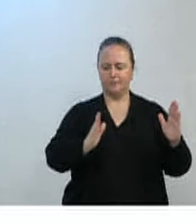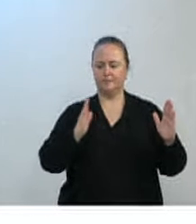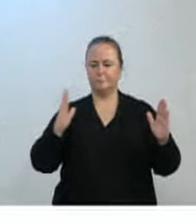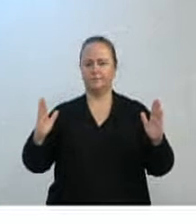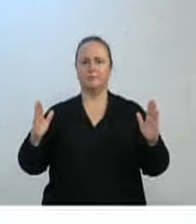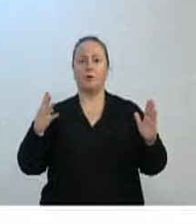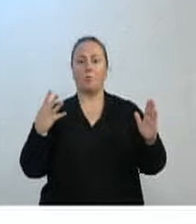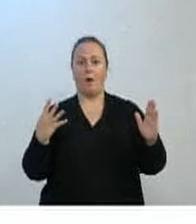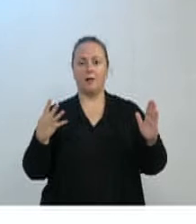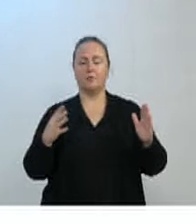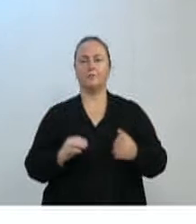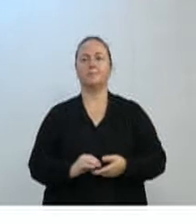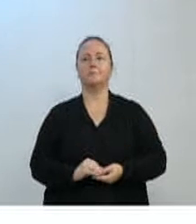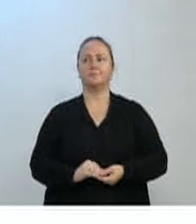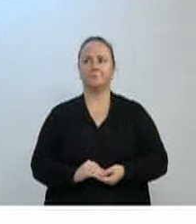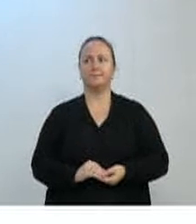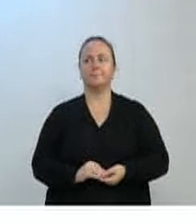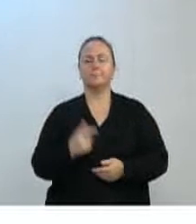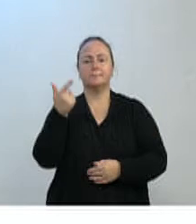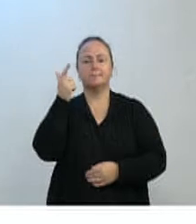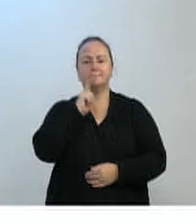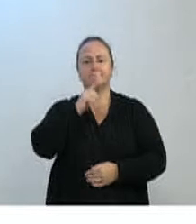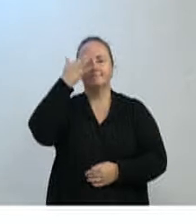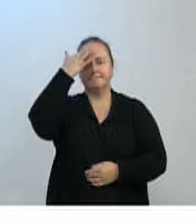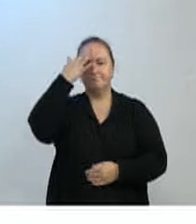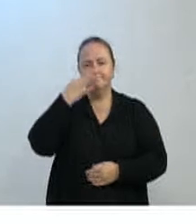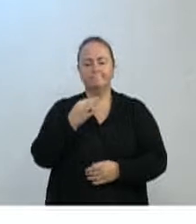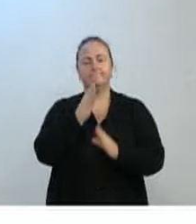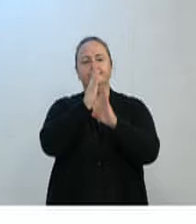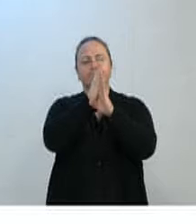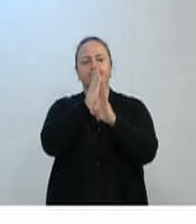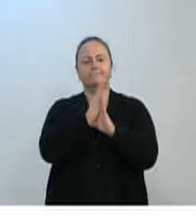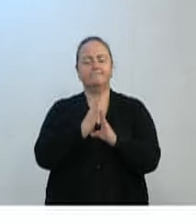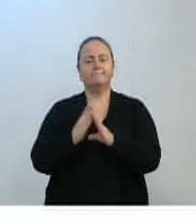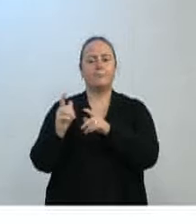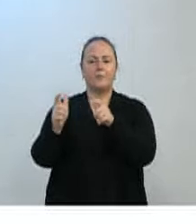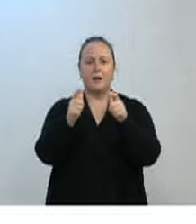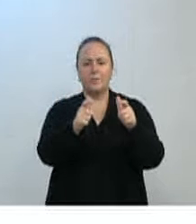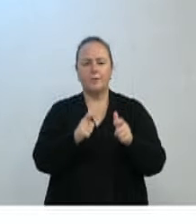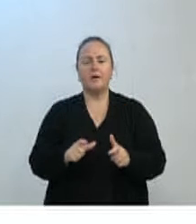para auxiliar no entendimento e identificar essas casas,